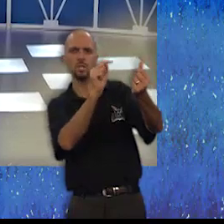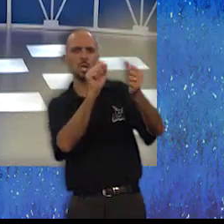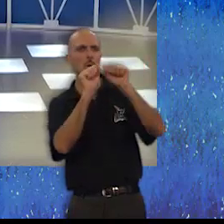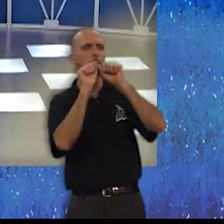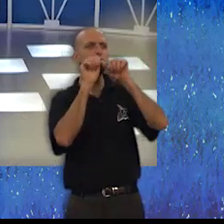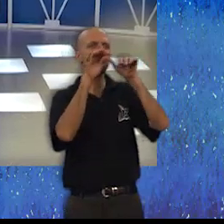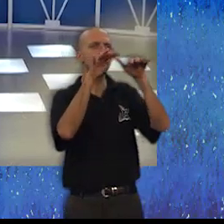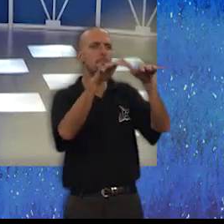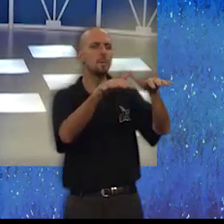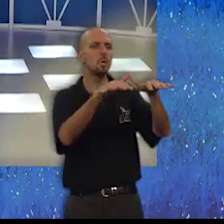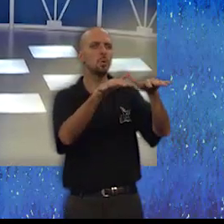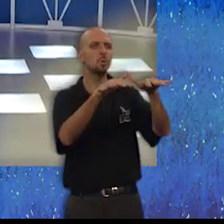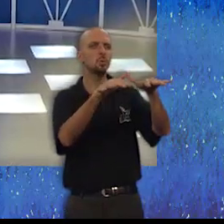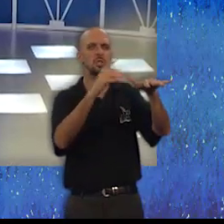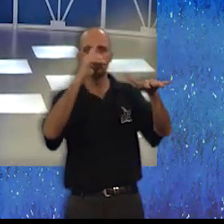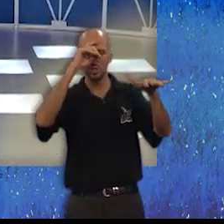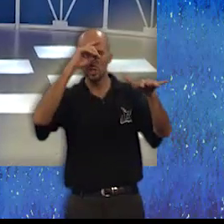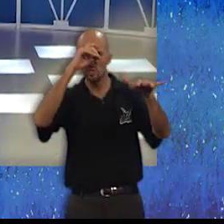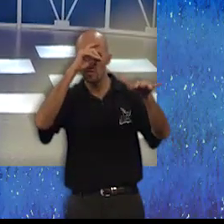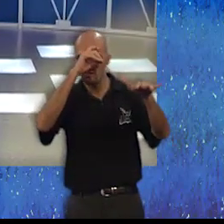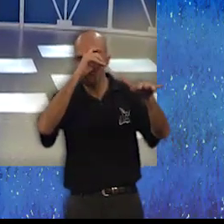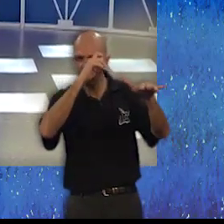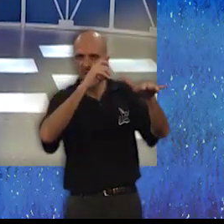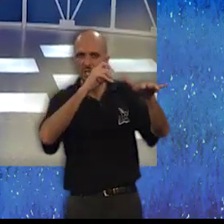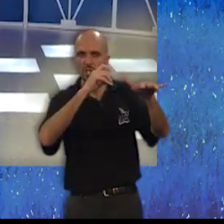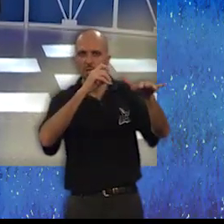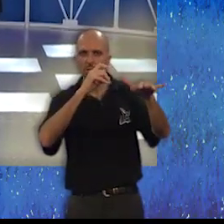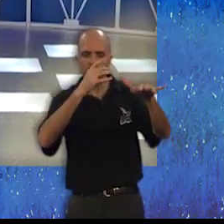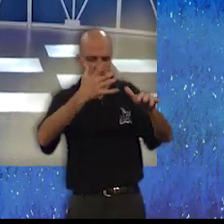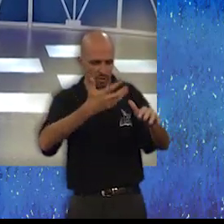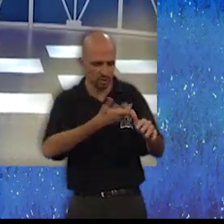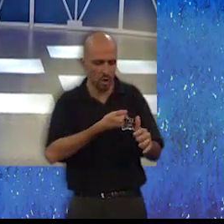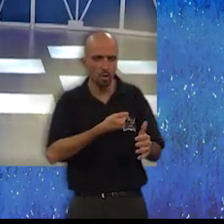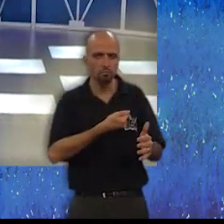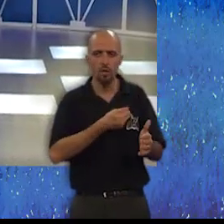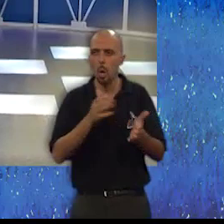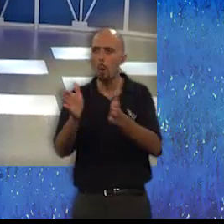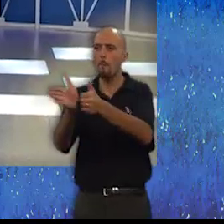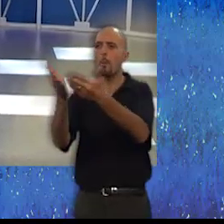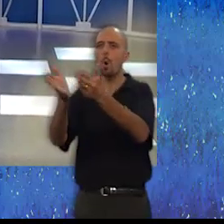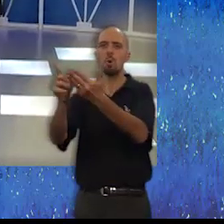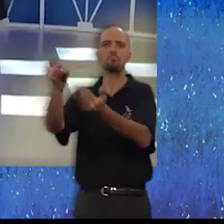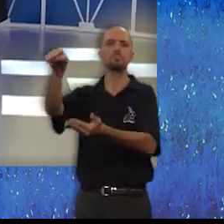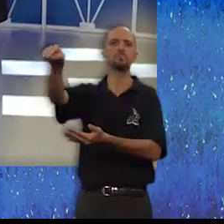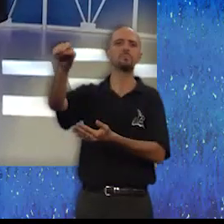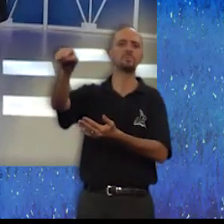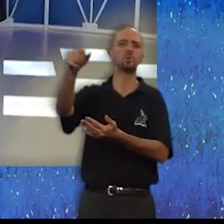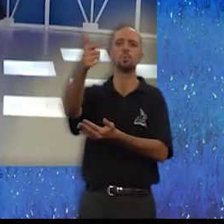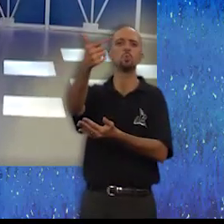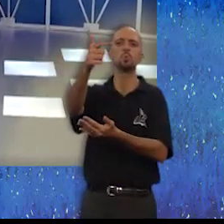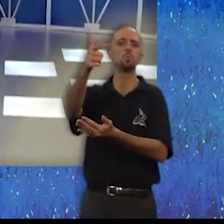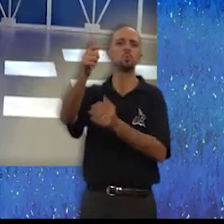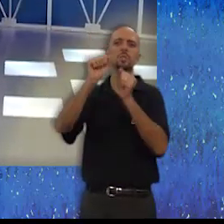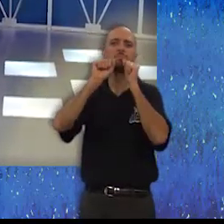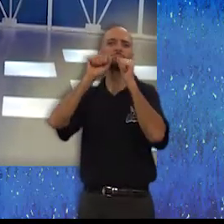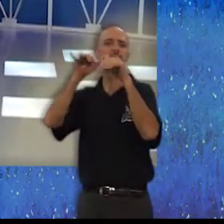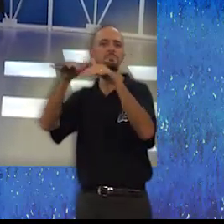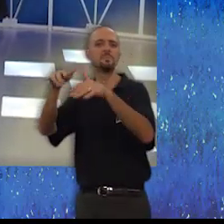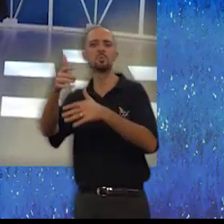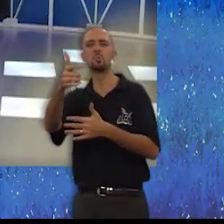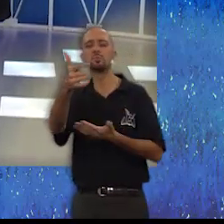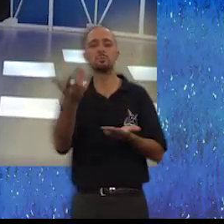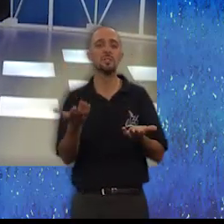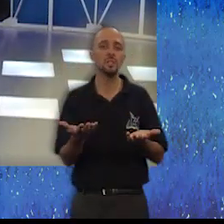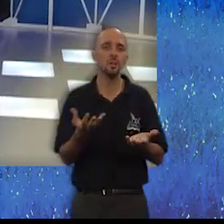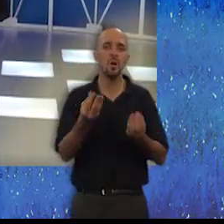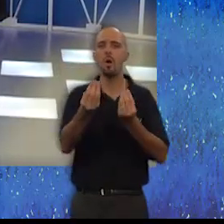tão difícil entrar no reino de Deus, como o Senhor está dizendo, então, Senhor, quem poderá ser salvo? Quer dizer, se é mais fácil um